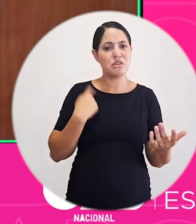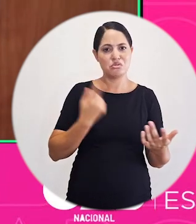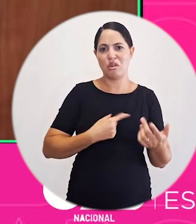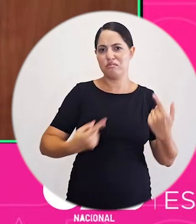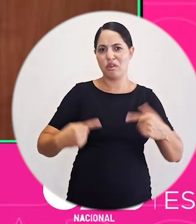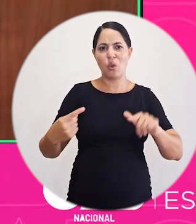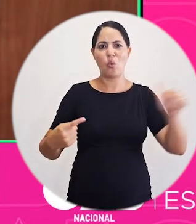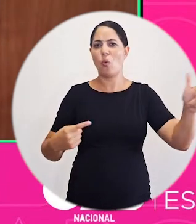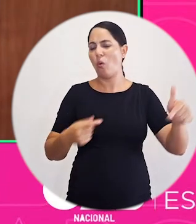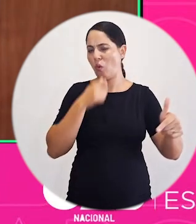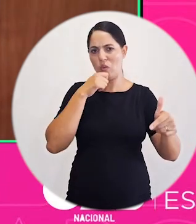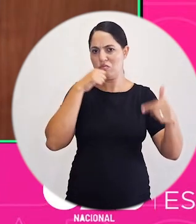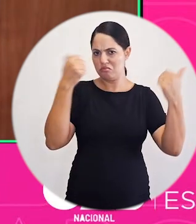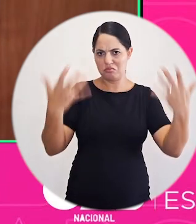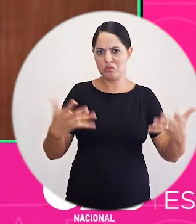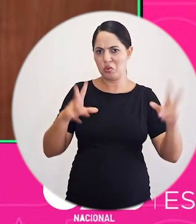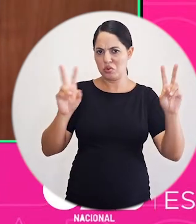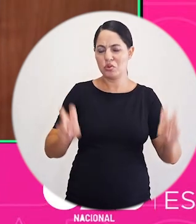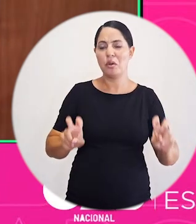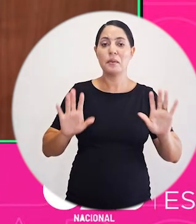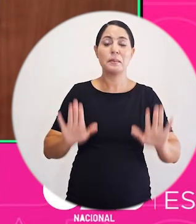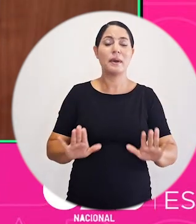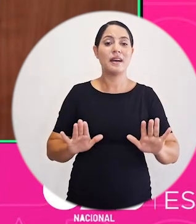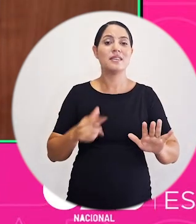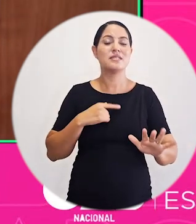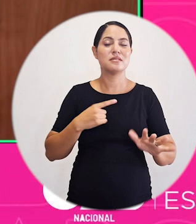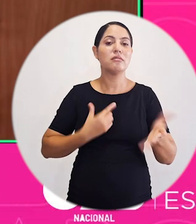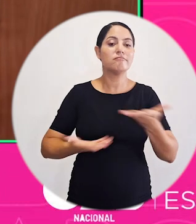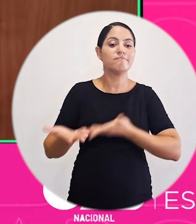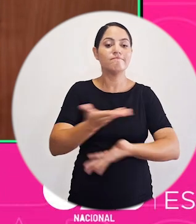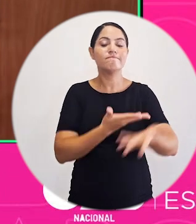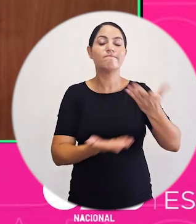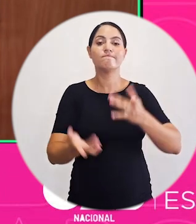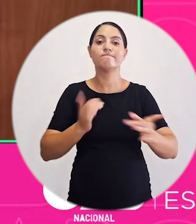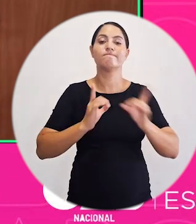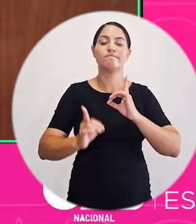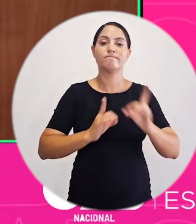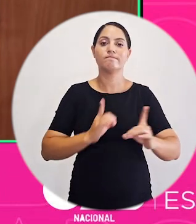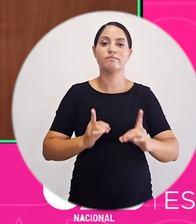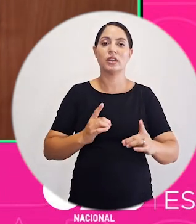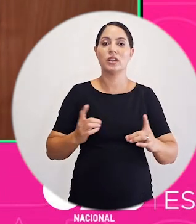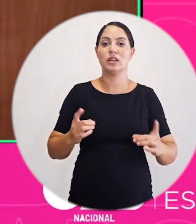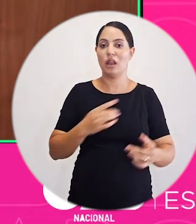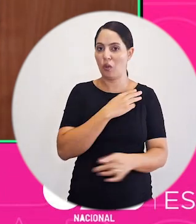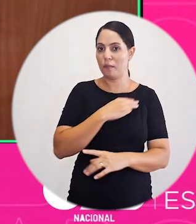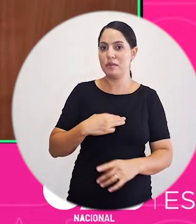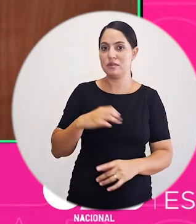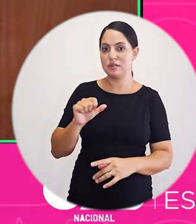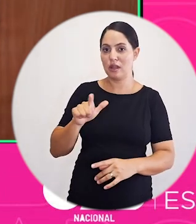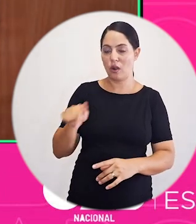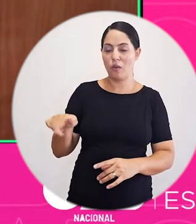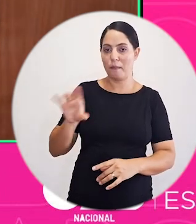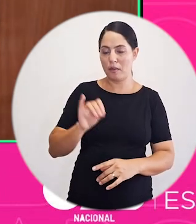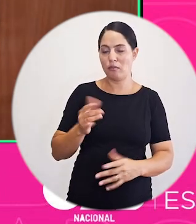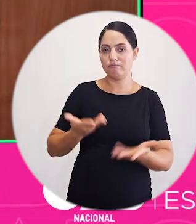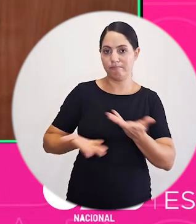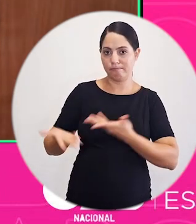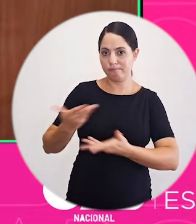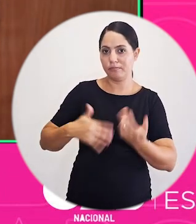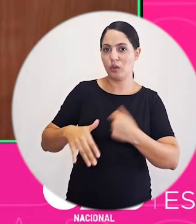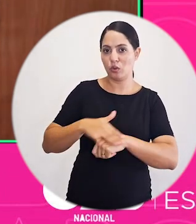ela, mas, Edson, e aí foi o ponto que eu dialoguei muito com o ministro Salomão, e é